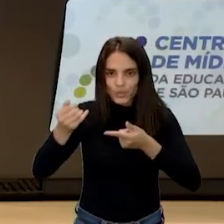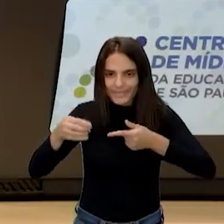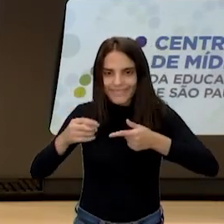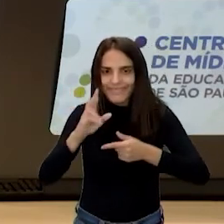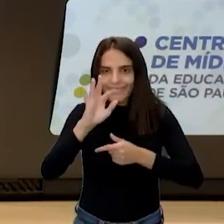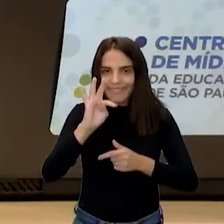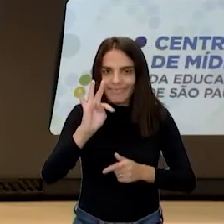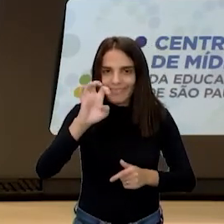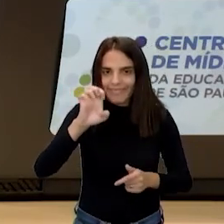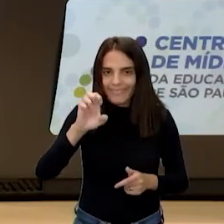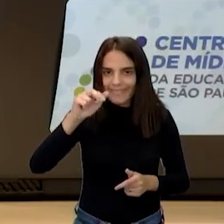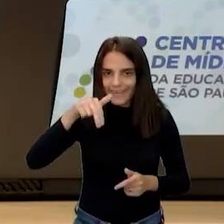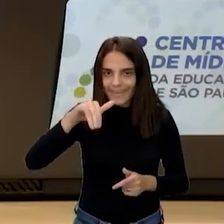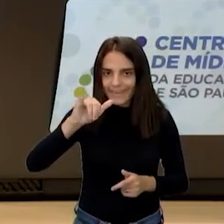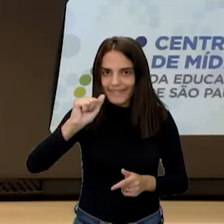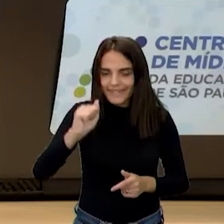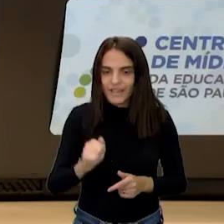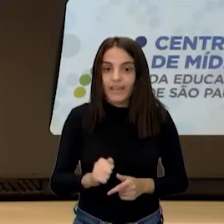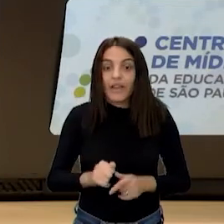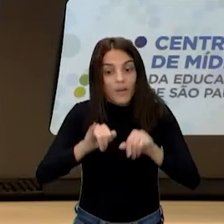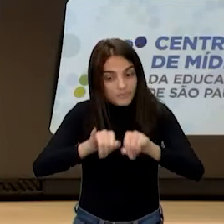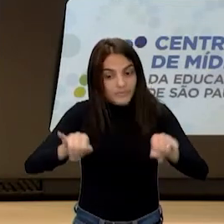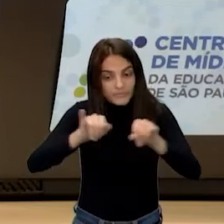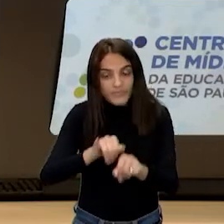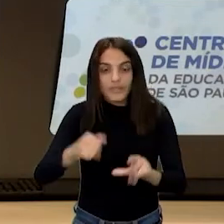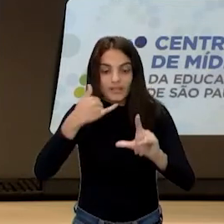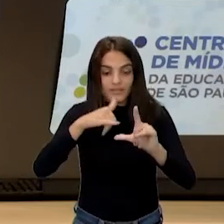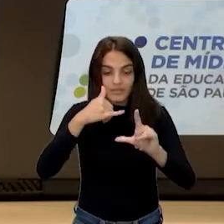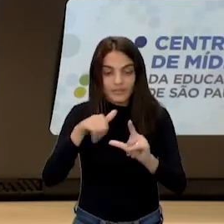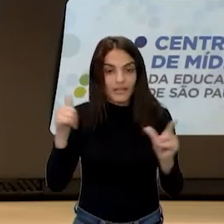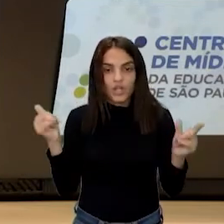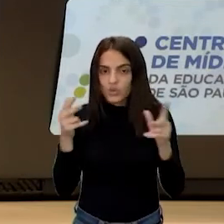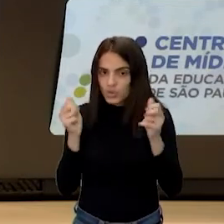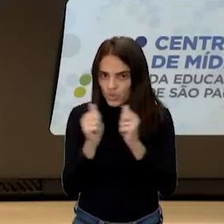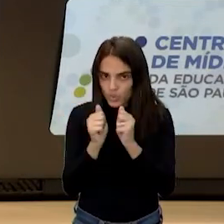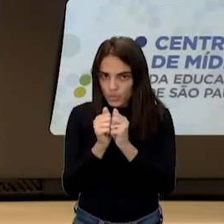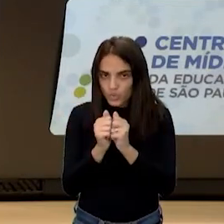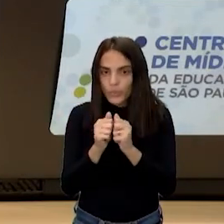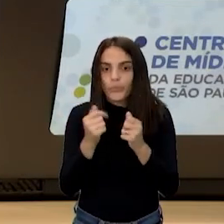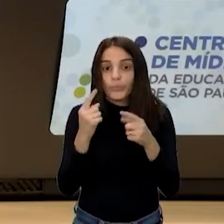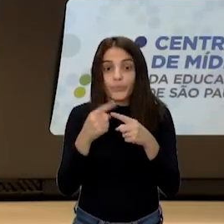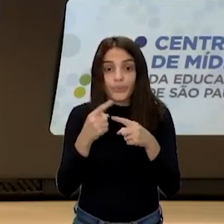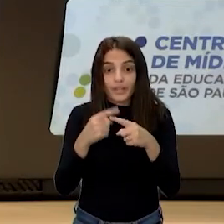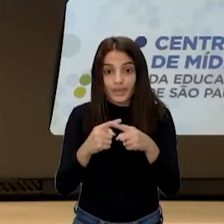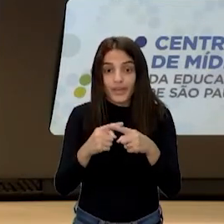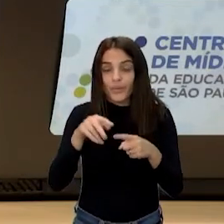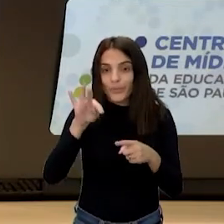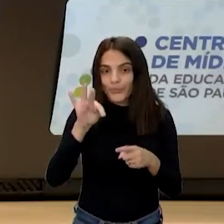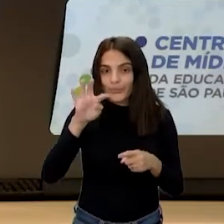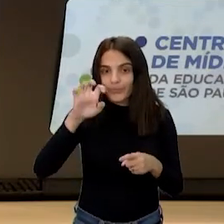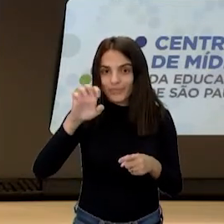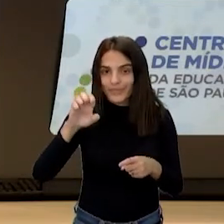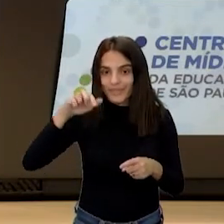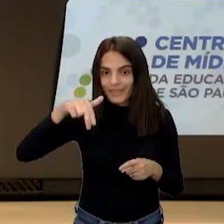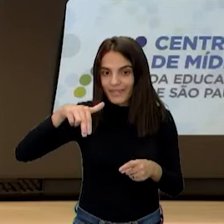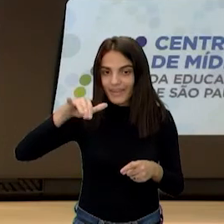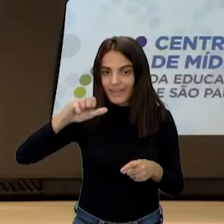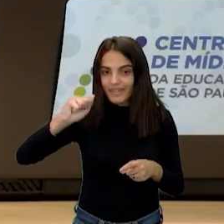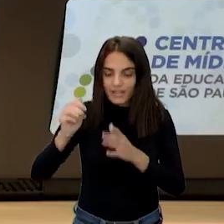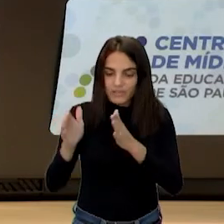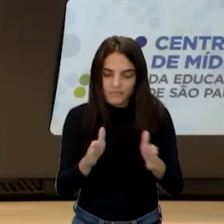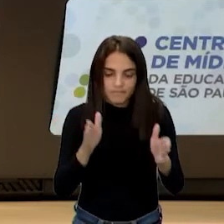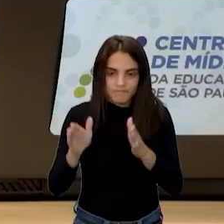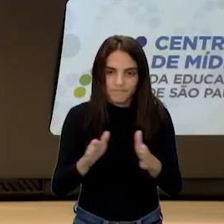propaganda e publicidade juntos, porque ele propagava a ideia de que era um tênis ecológico, então ele era produzido a partir